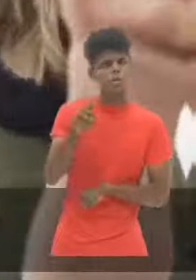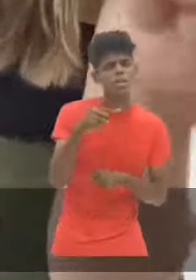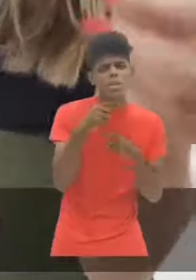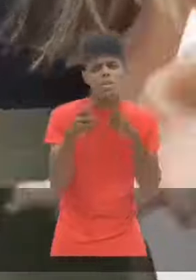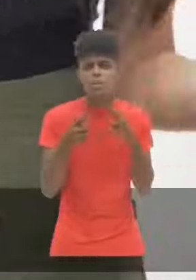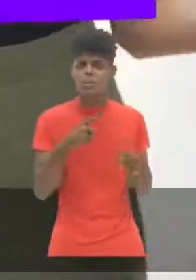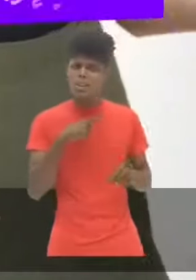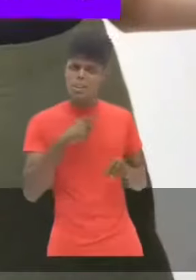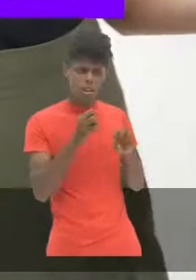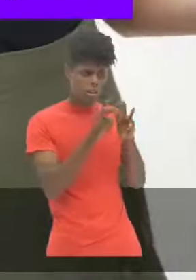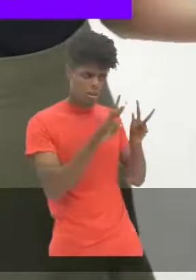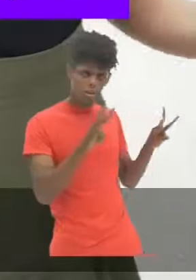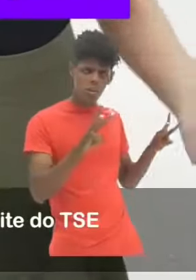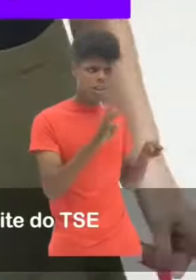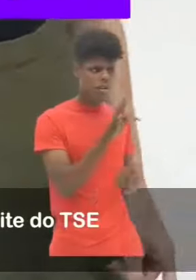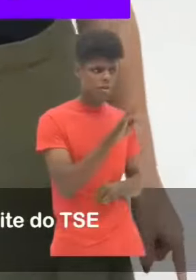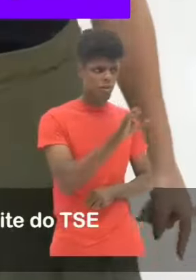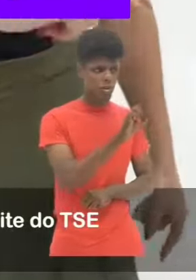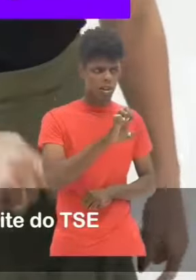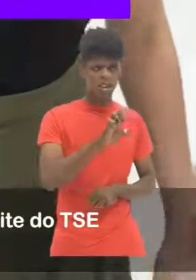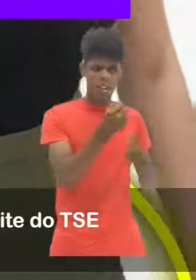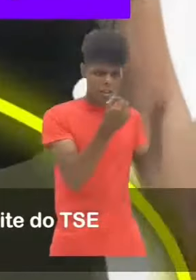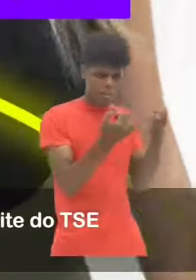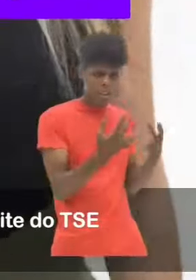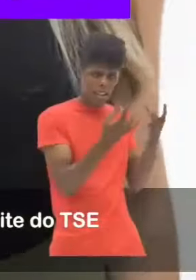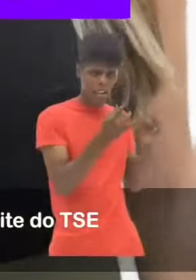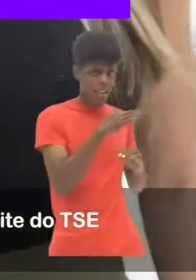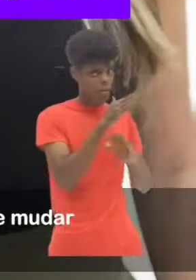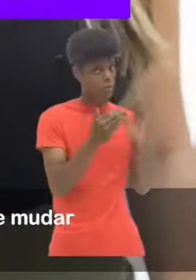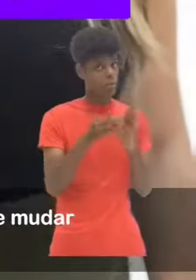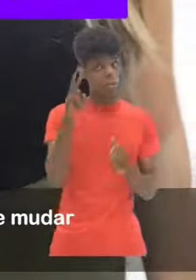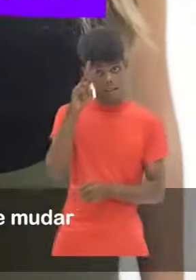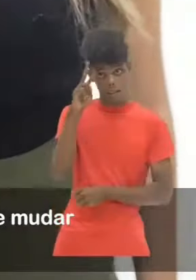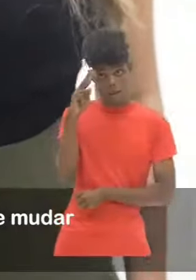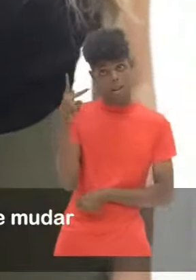causas. E aí, ficou alguma dúvida? Tem tudo explicadinho no site do